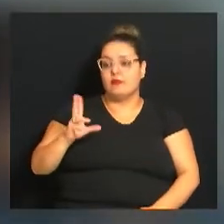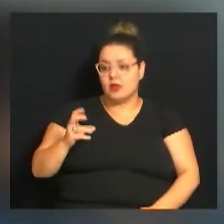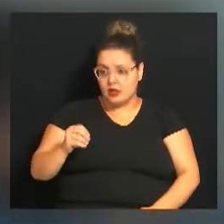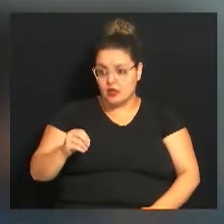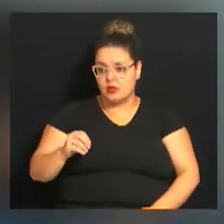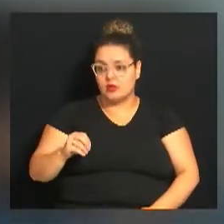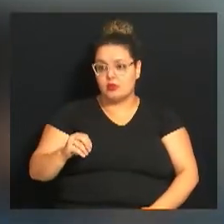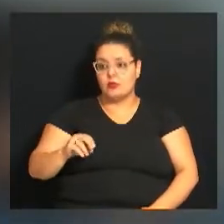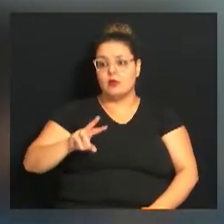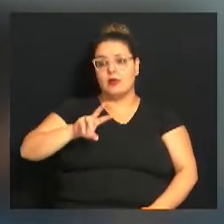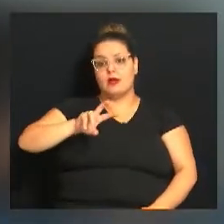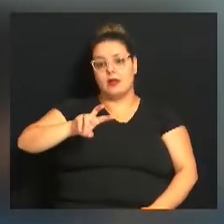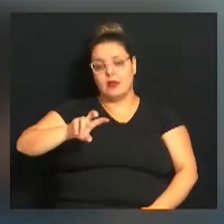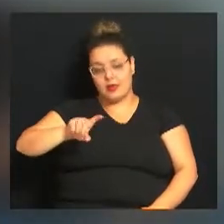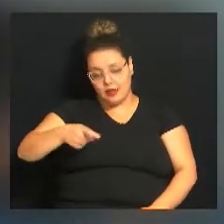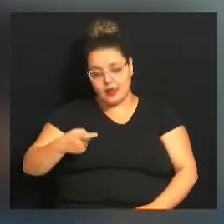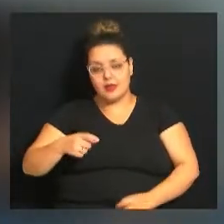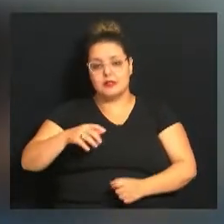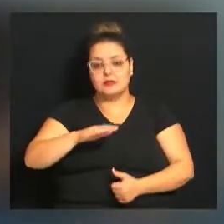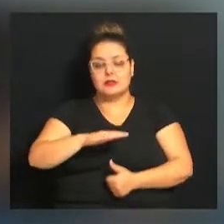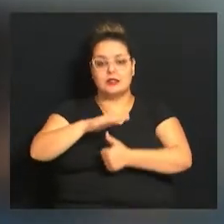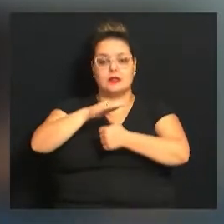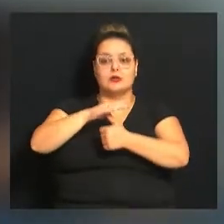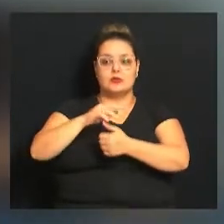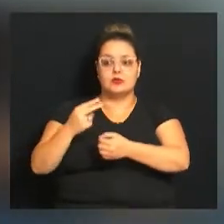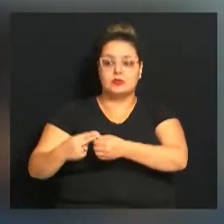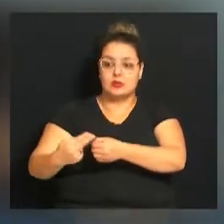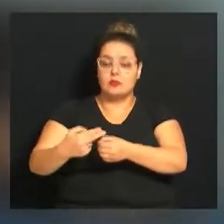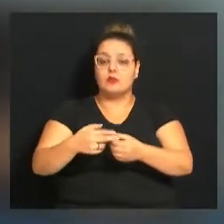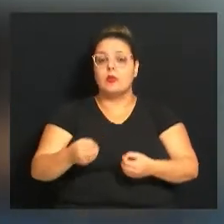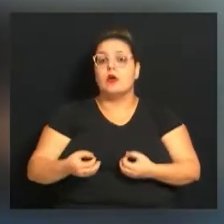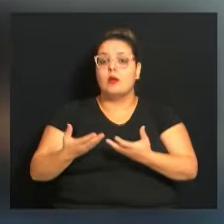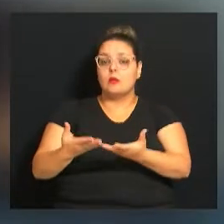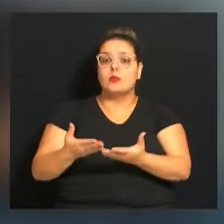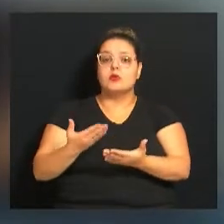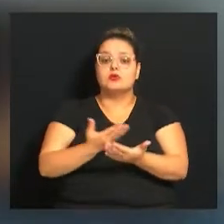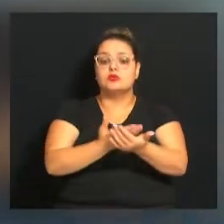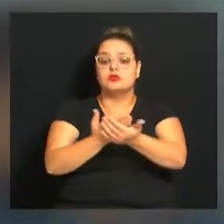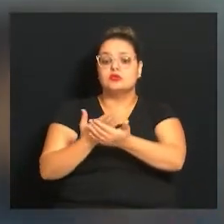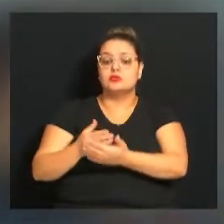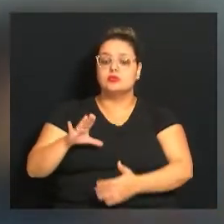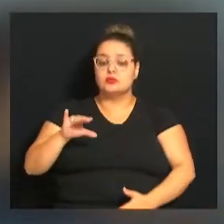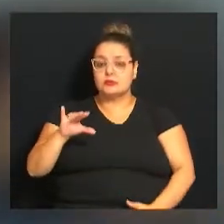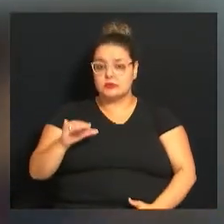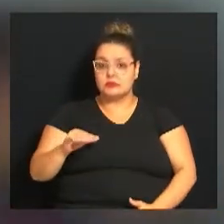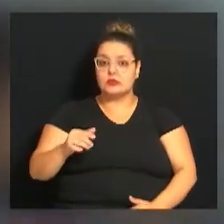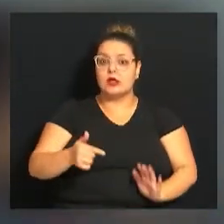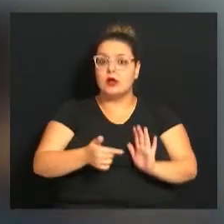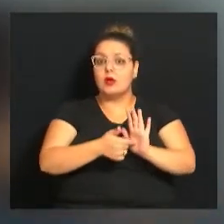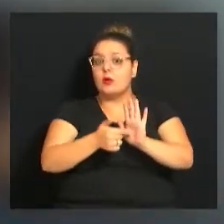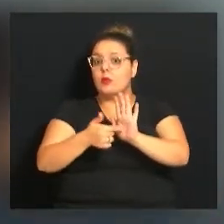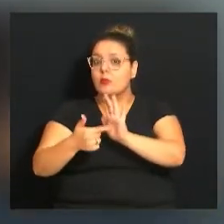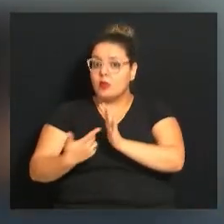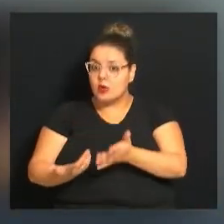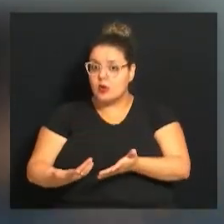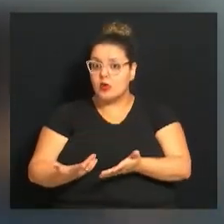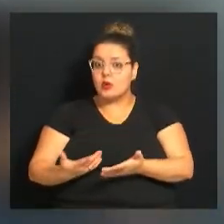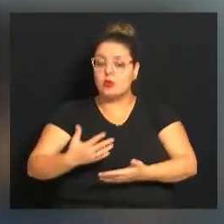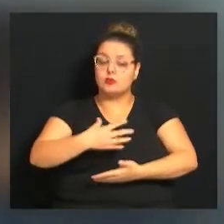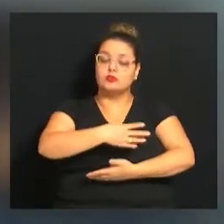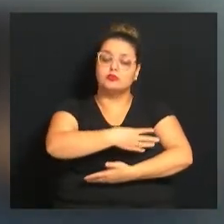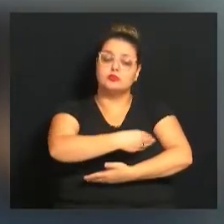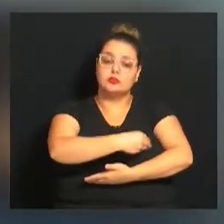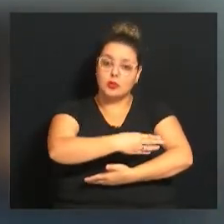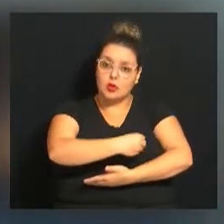Unicamp, que ele trouxe e apresentou estudos científicos que demonstram como o aleitamento materno